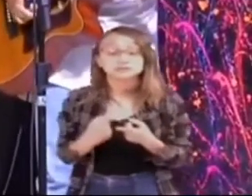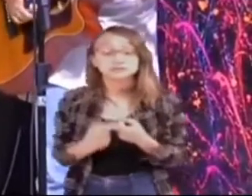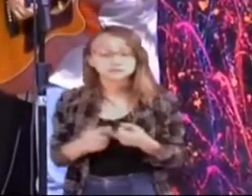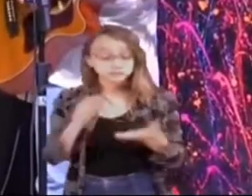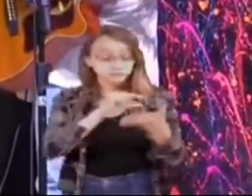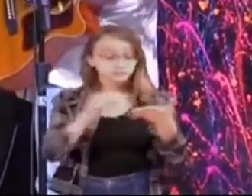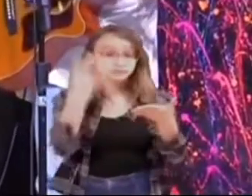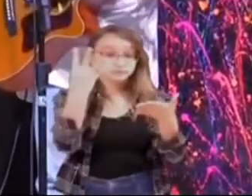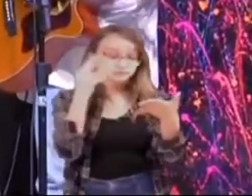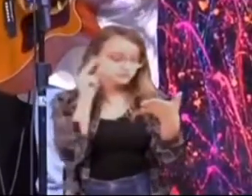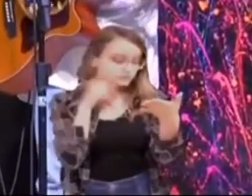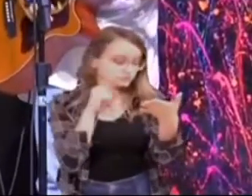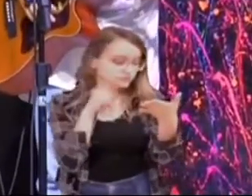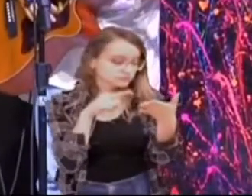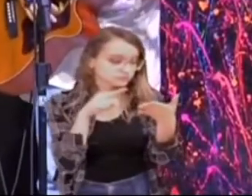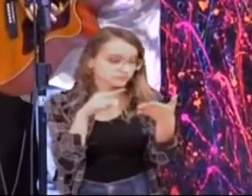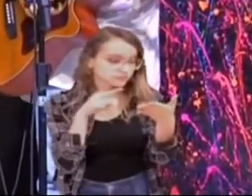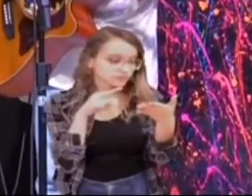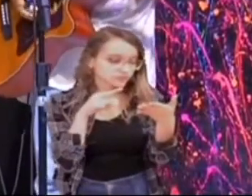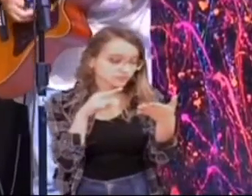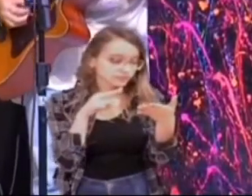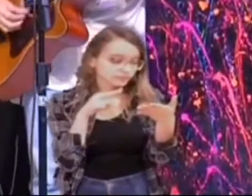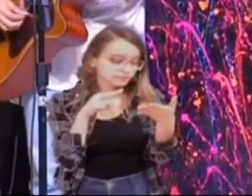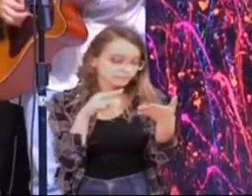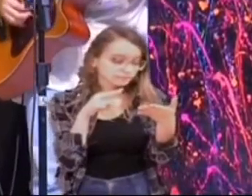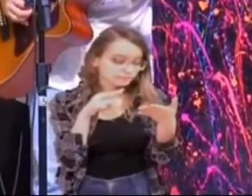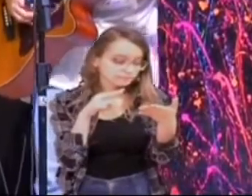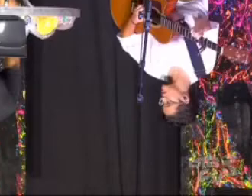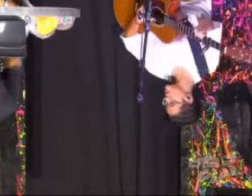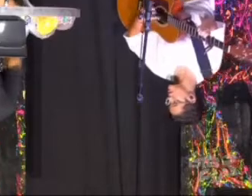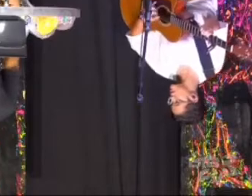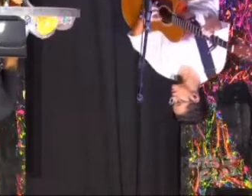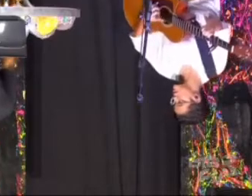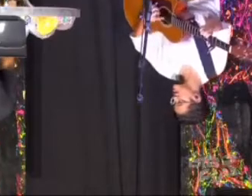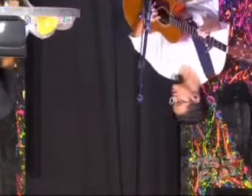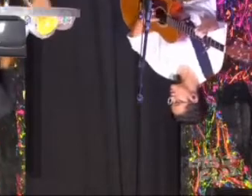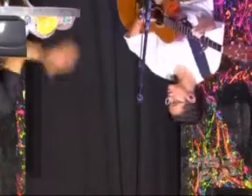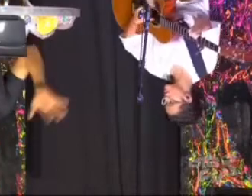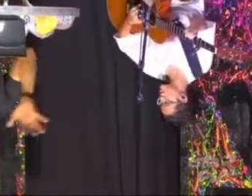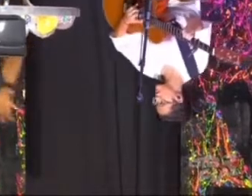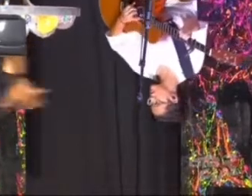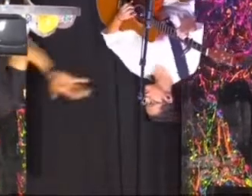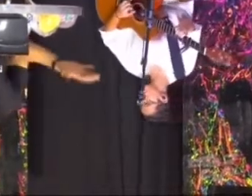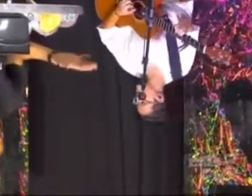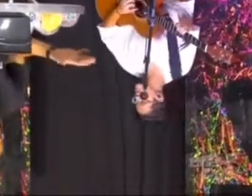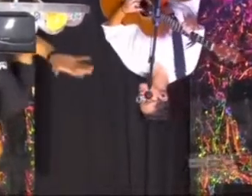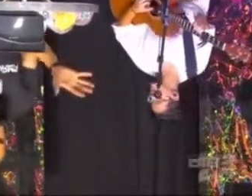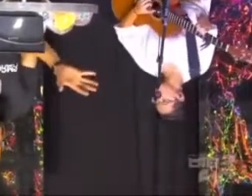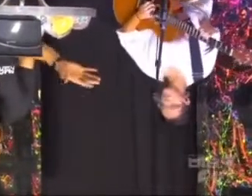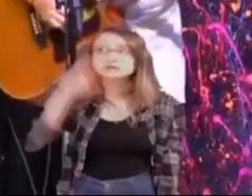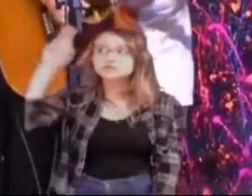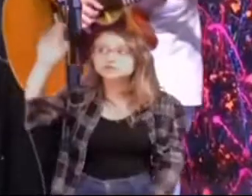4, é o Senhor quem me julga. Sabe o que Paulo está dizendo aqui?